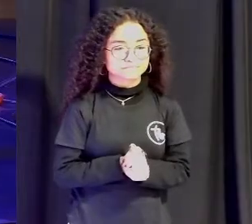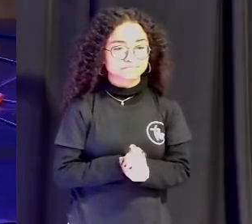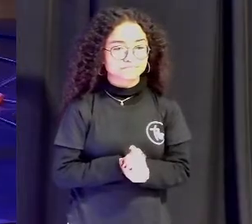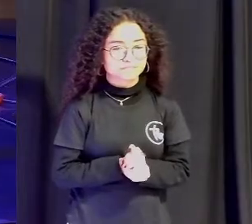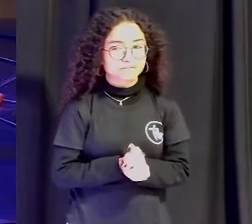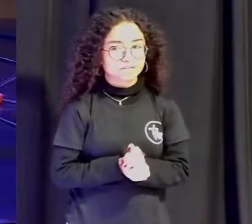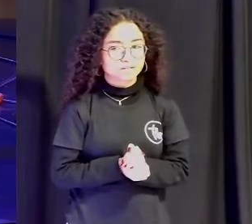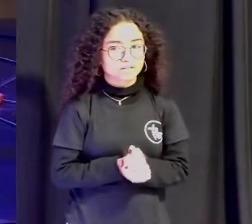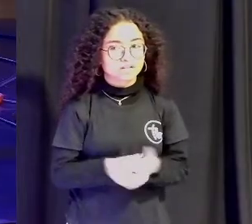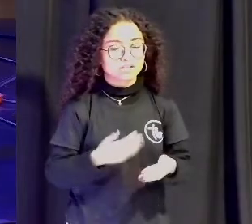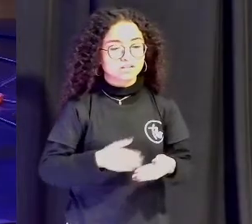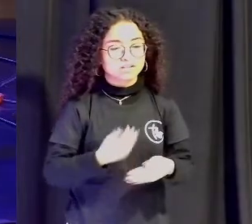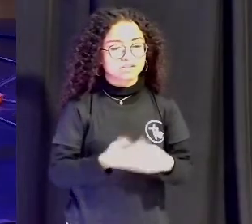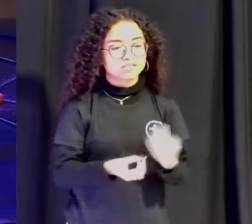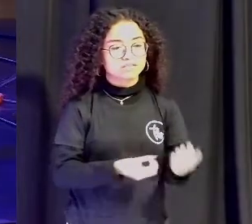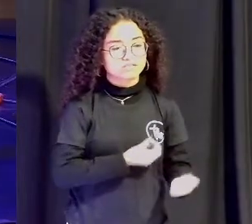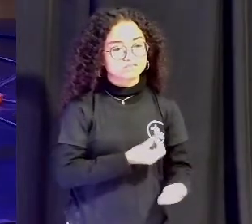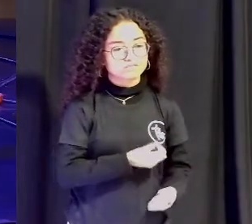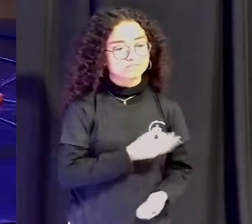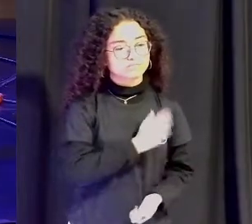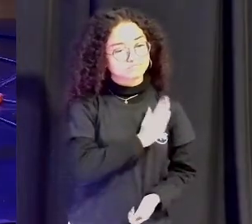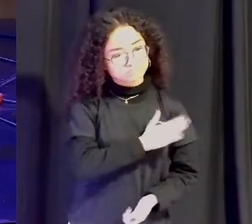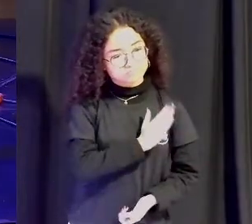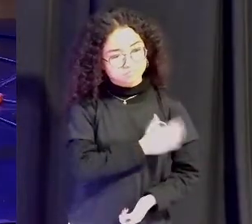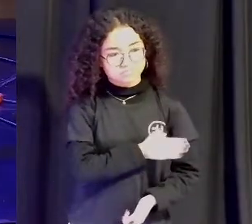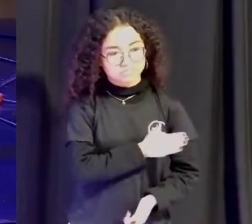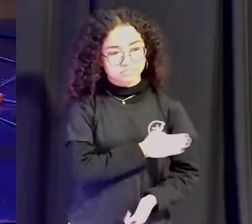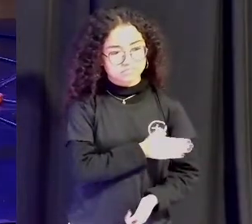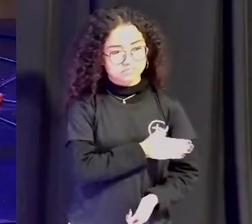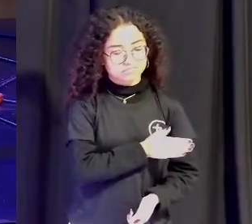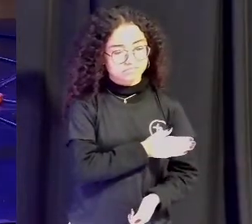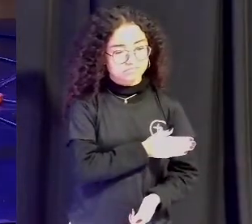Coloque diante de Deus a sua vida, o seu coração.